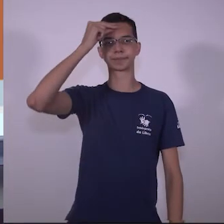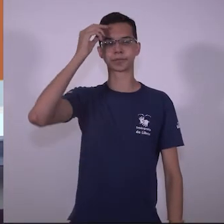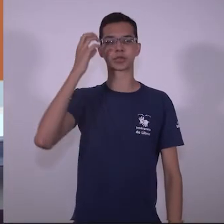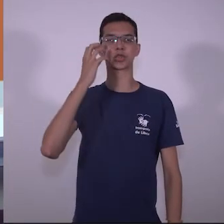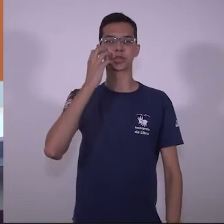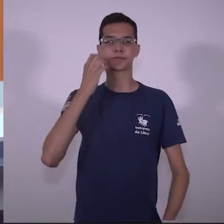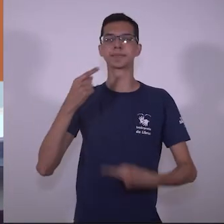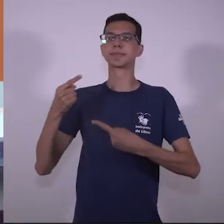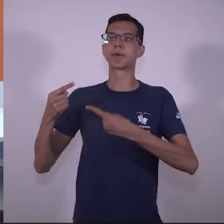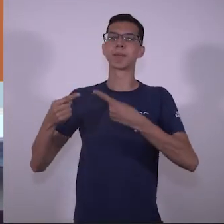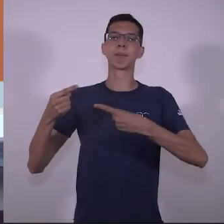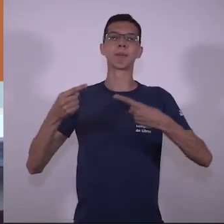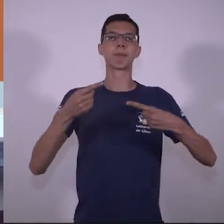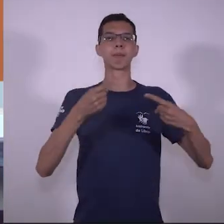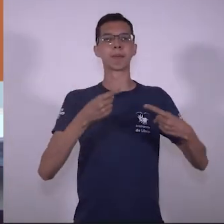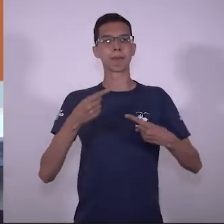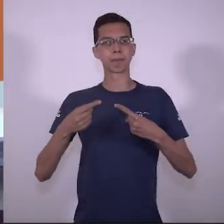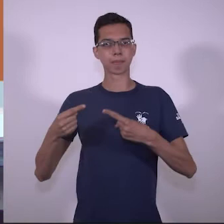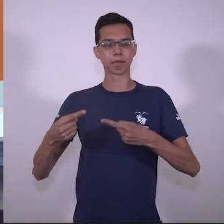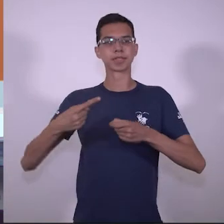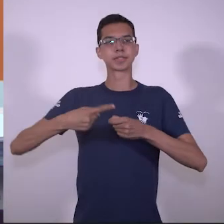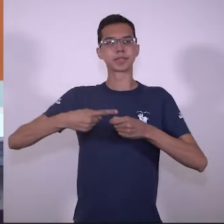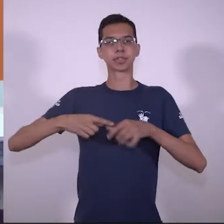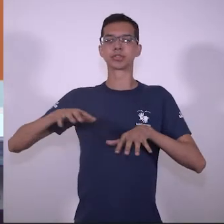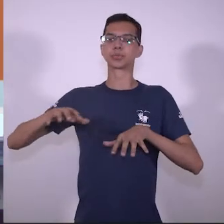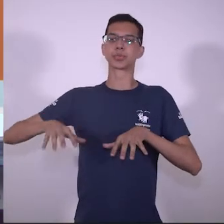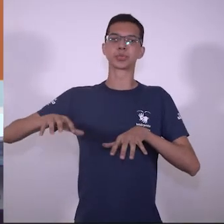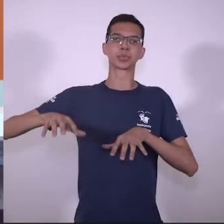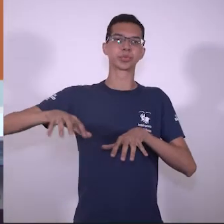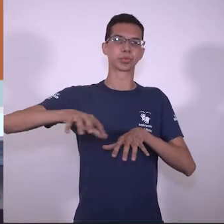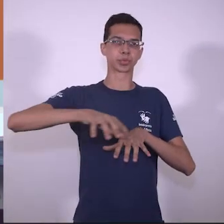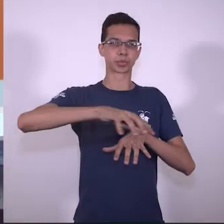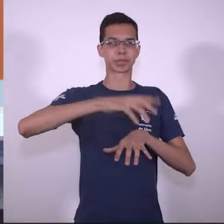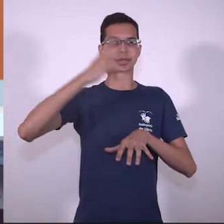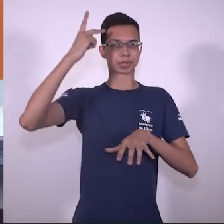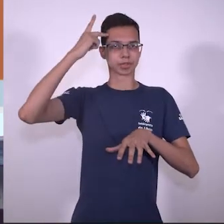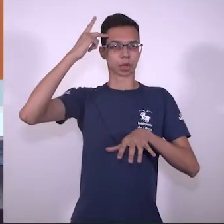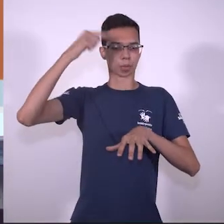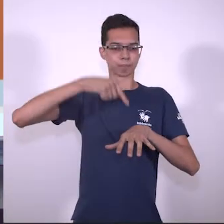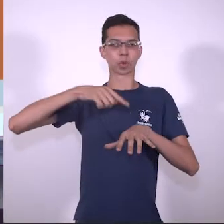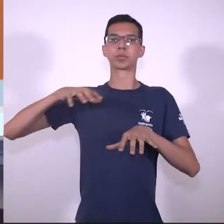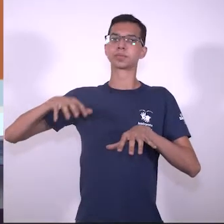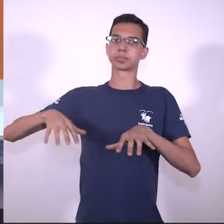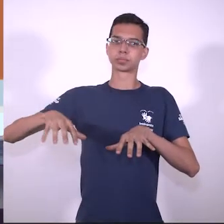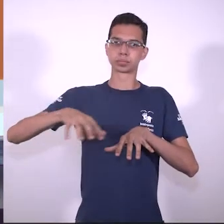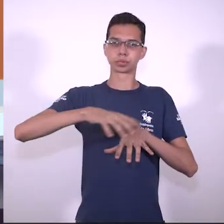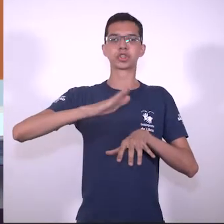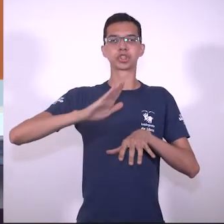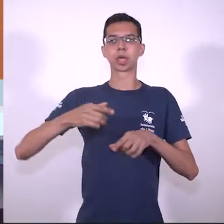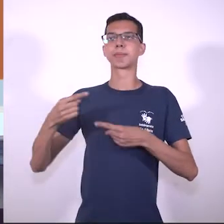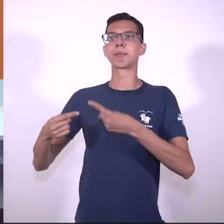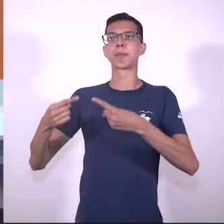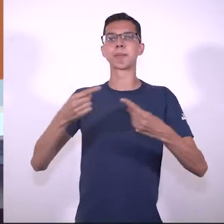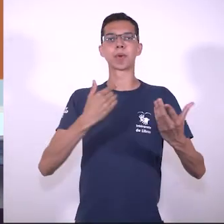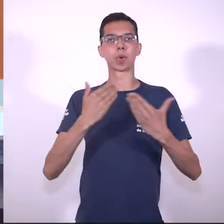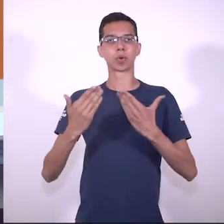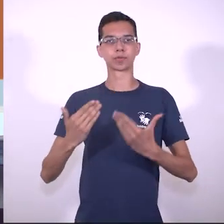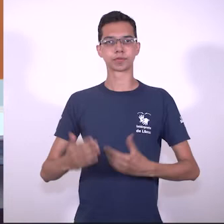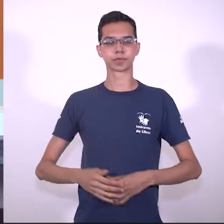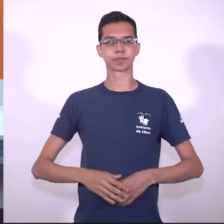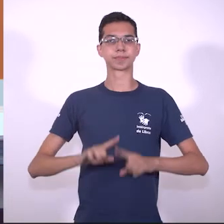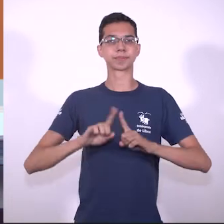metropolitana ações que possam, evidentemente, ser adotadas individualmente em cada um dos municípios. O